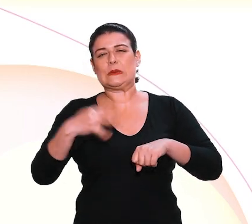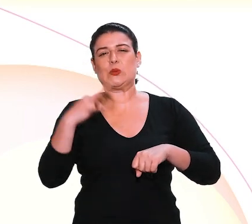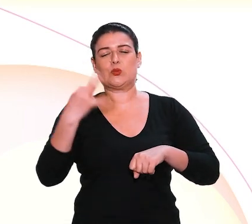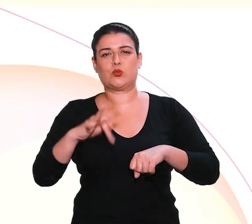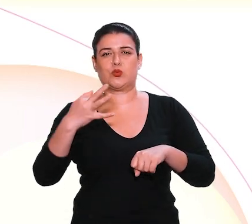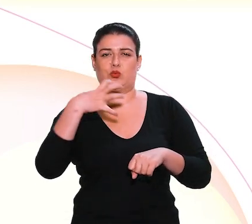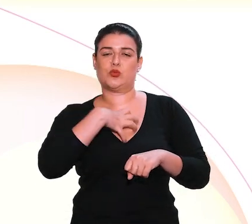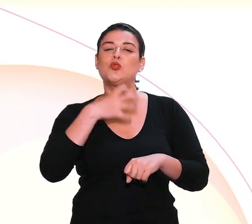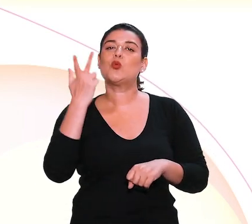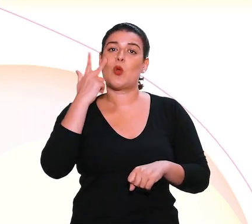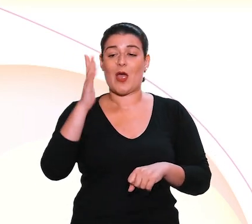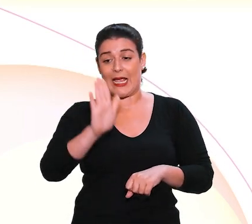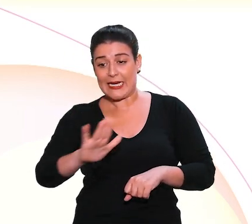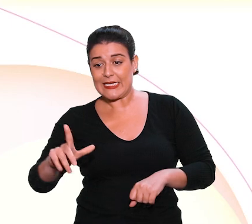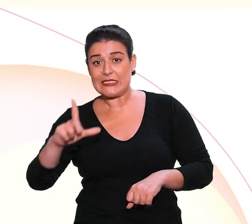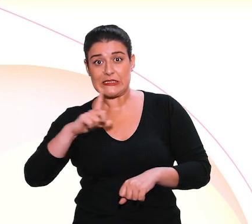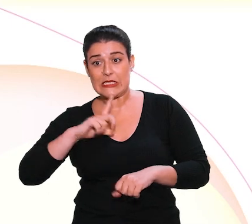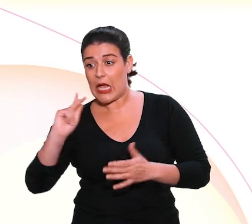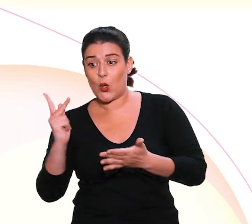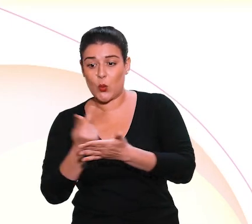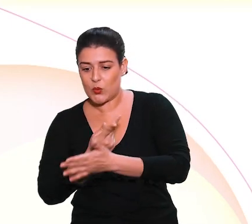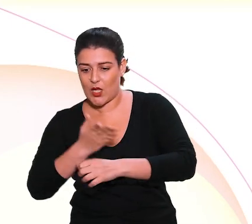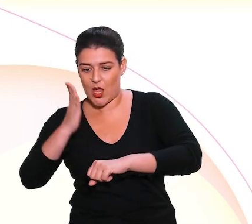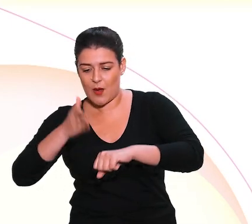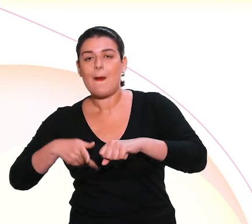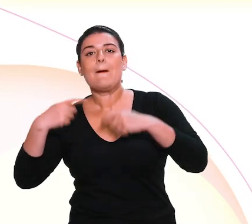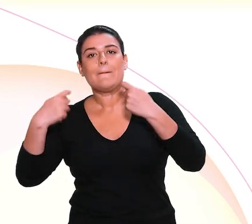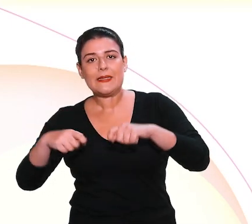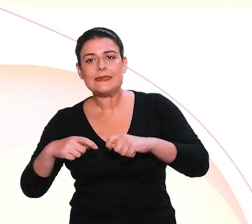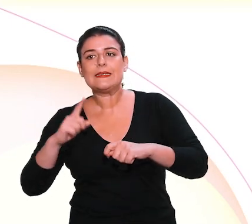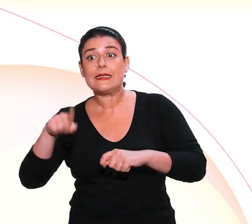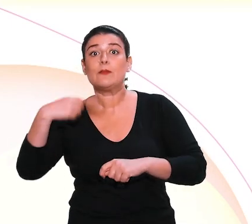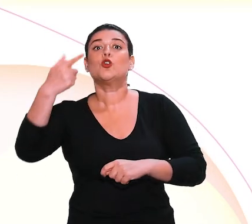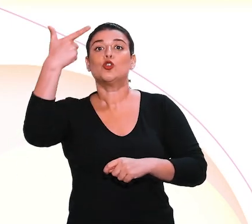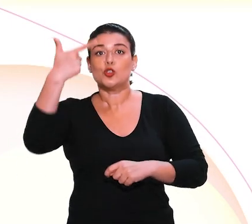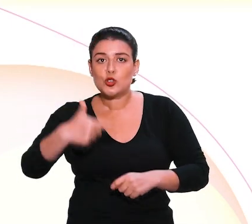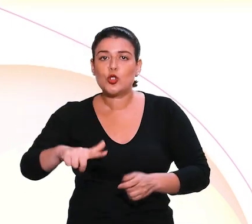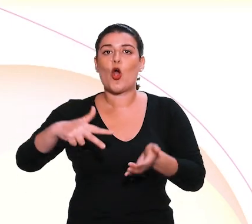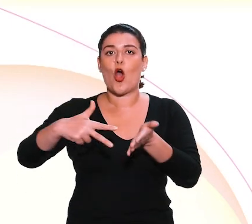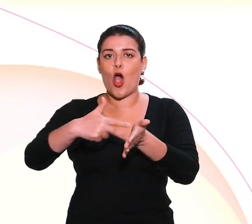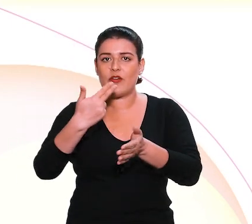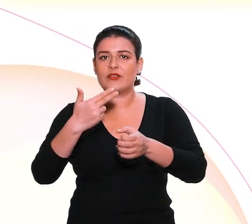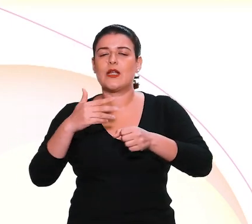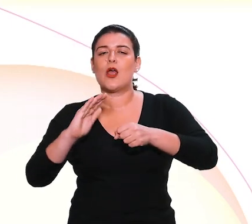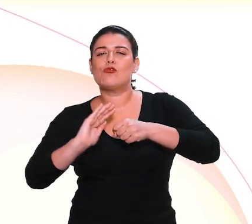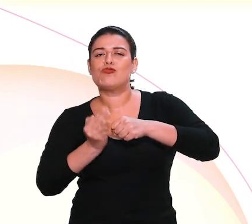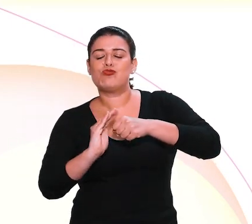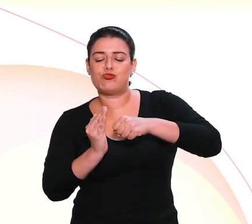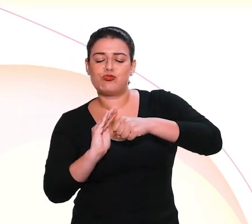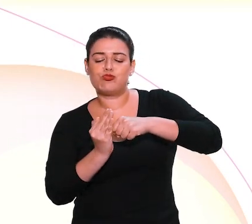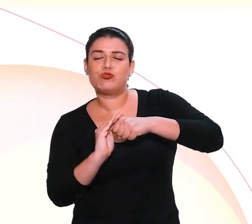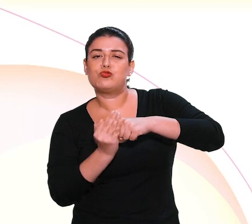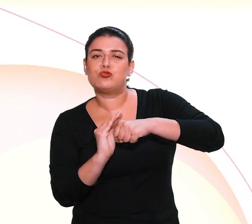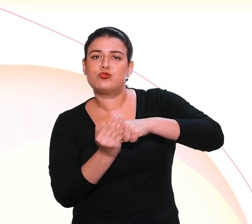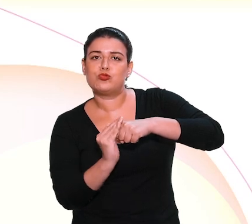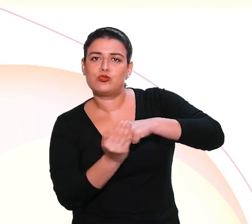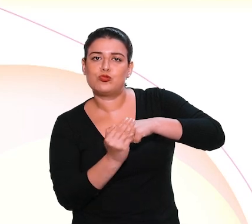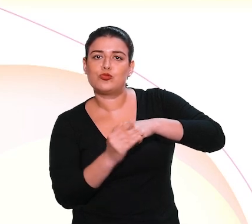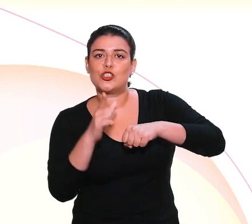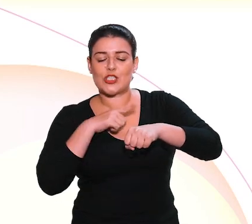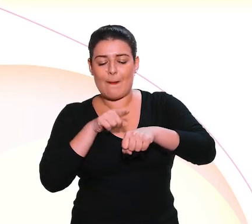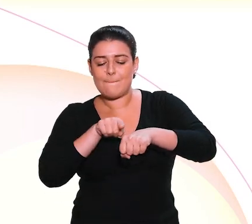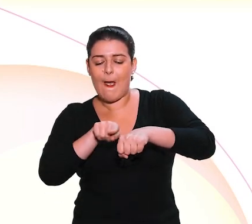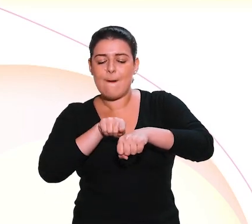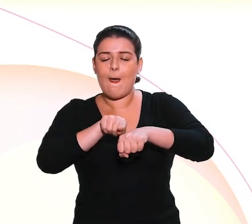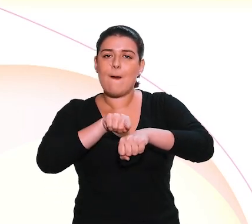Por isso, é normal que crianças que sofrem amputação precisam fazer novos procedimentos cirúrgicos para desbastar o osso, que ele está lotado